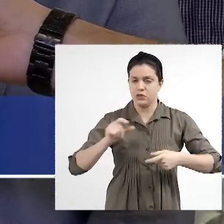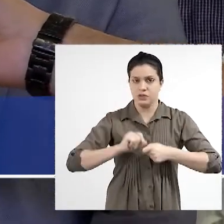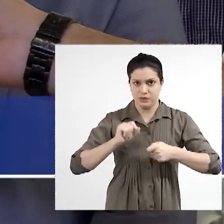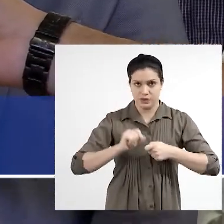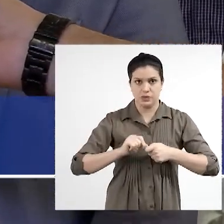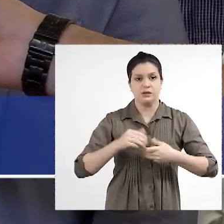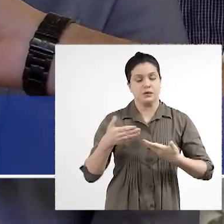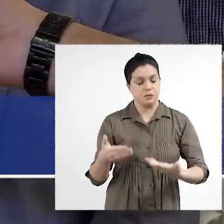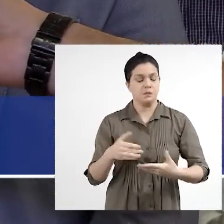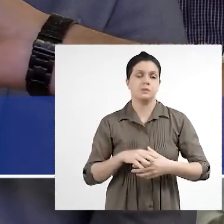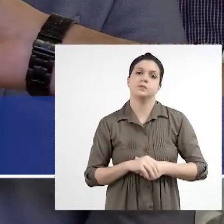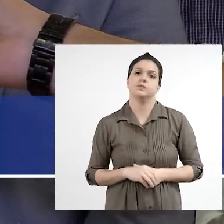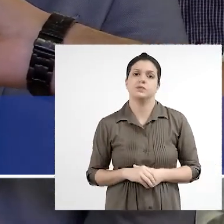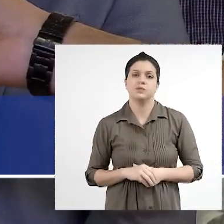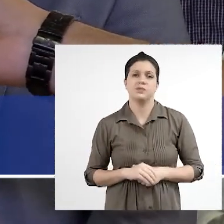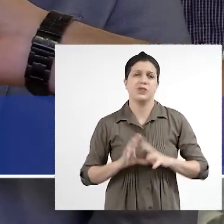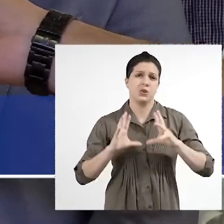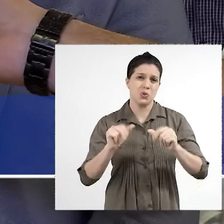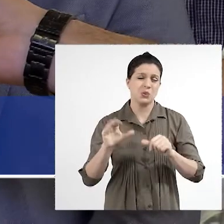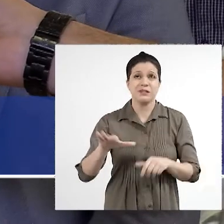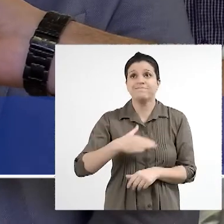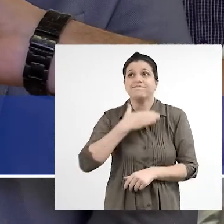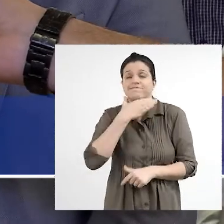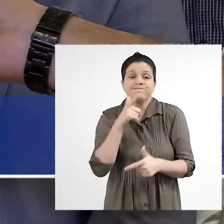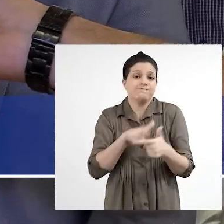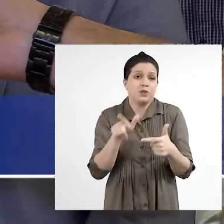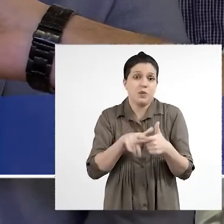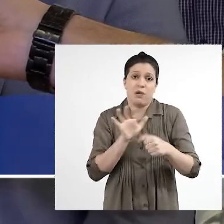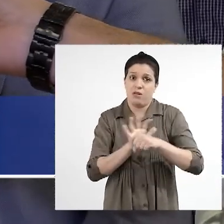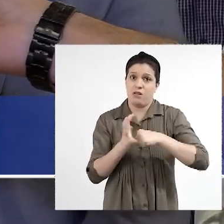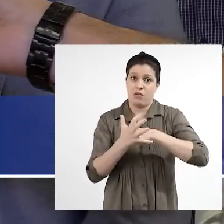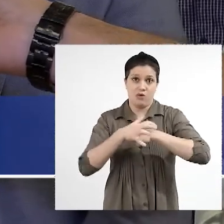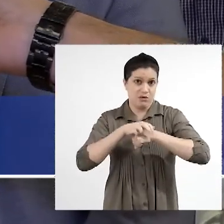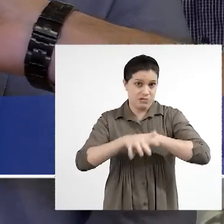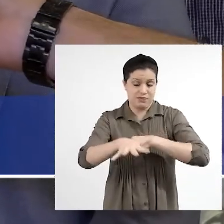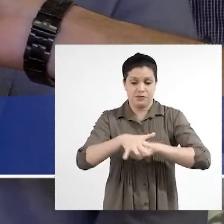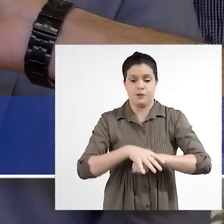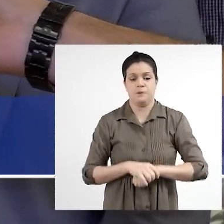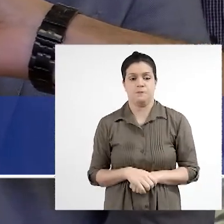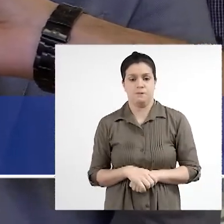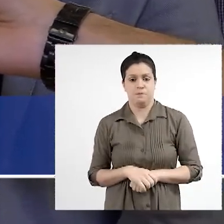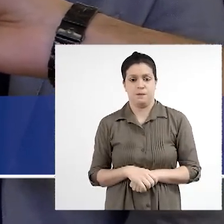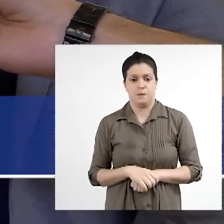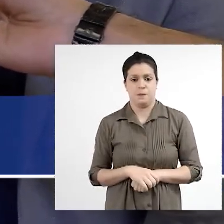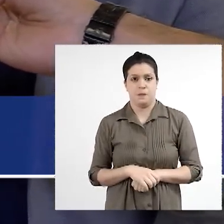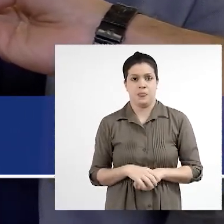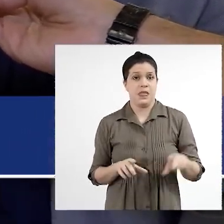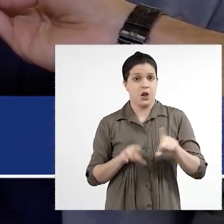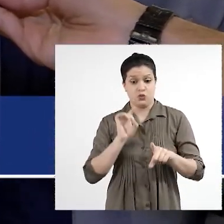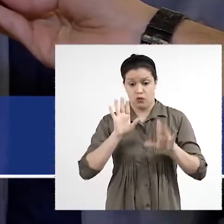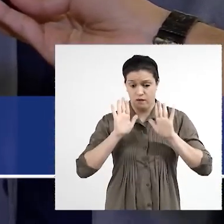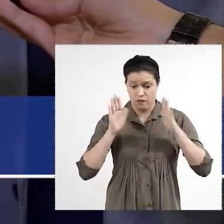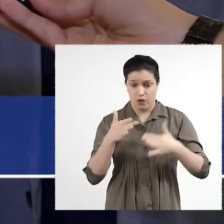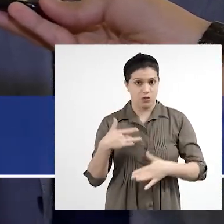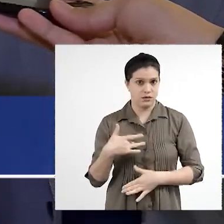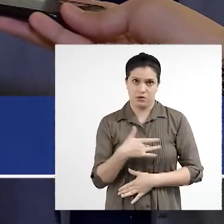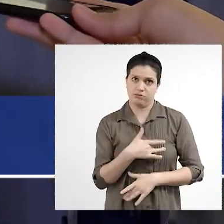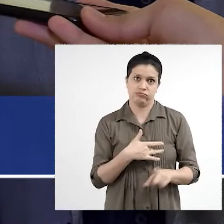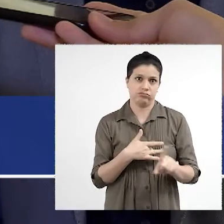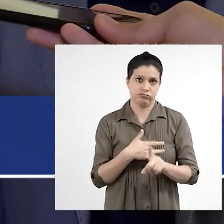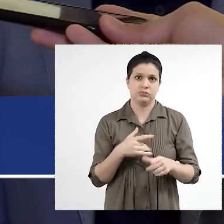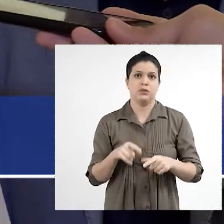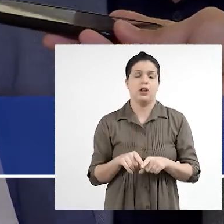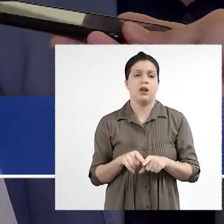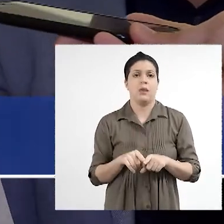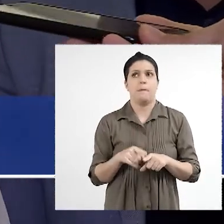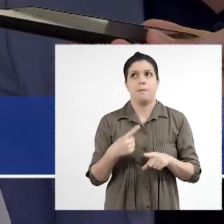estamos tomando enquanto Executivo Estadual relativa a toda essa crise do coronavírus. E são medidas que elas não estão só focadas na